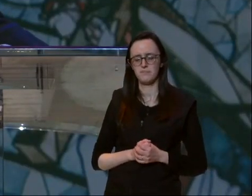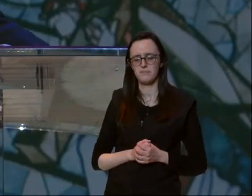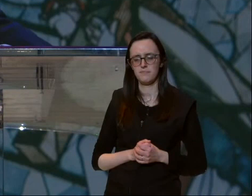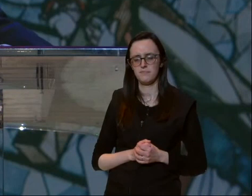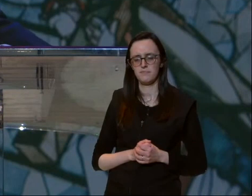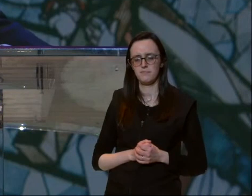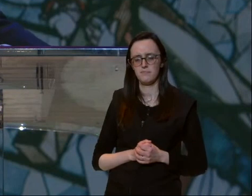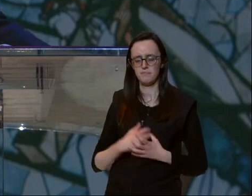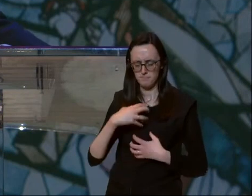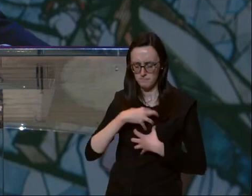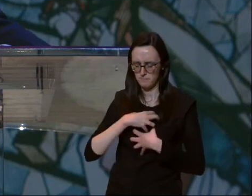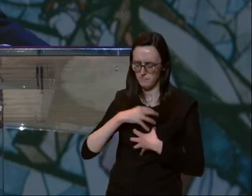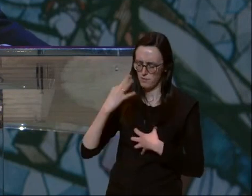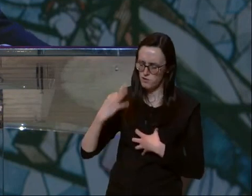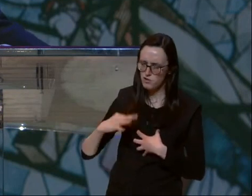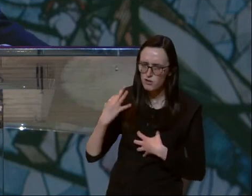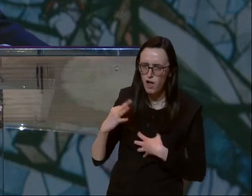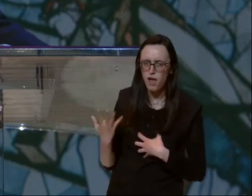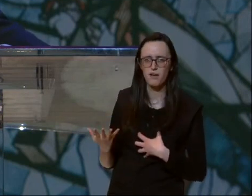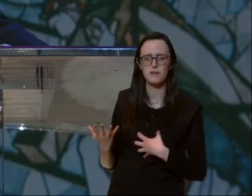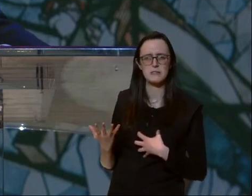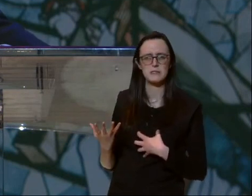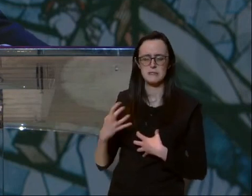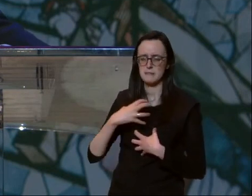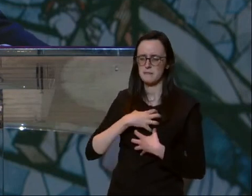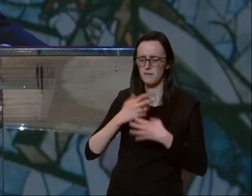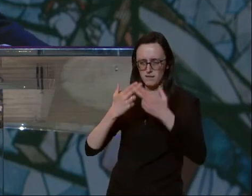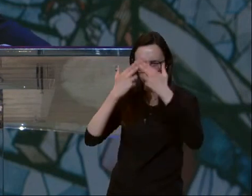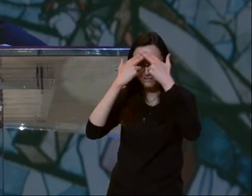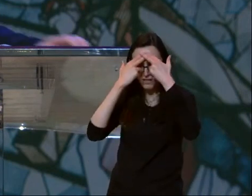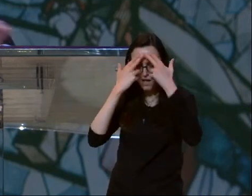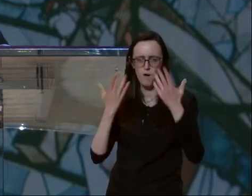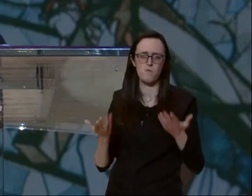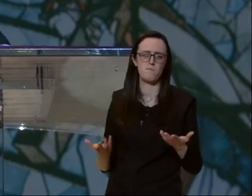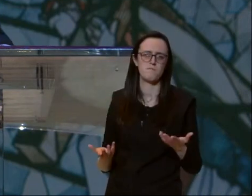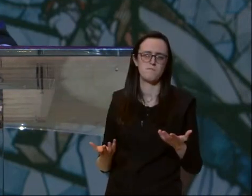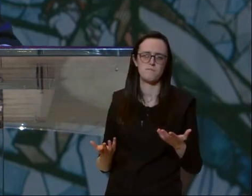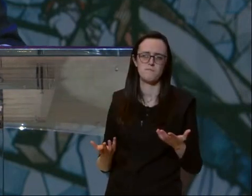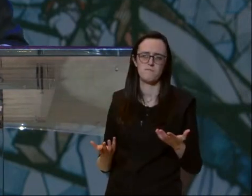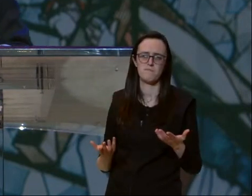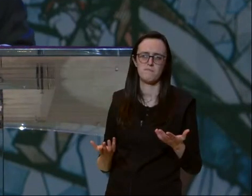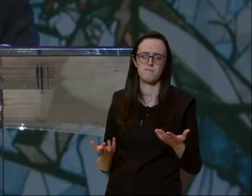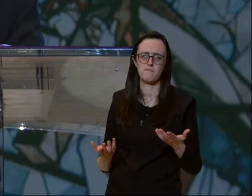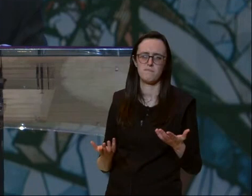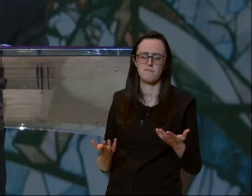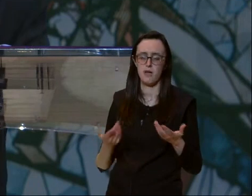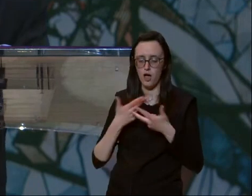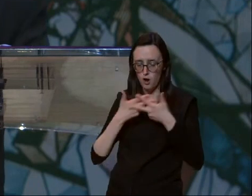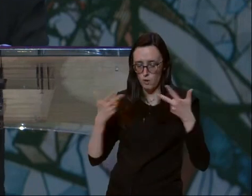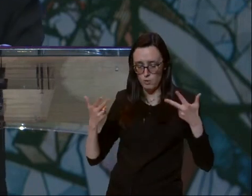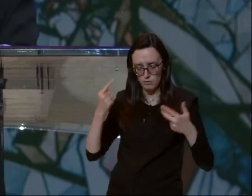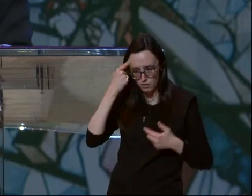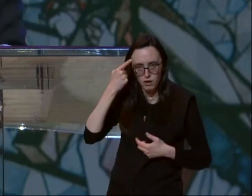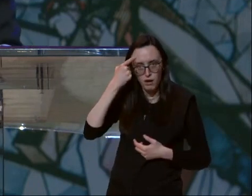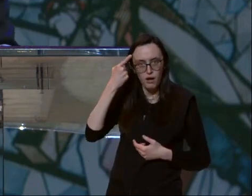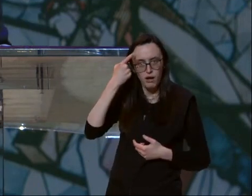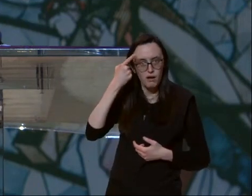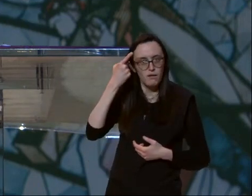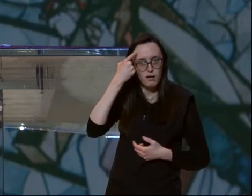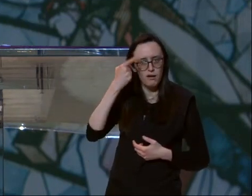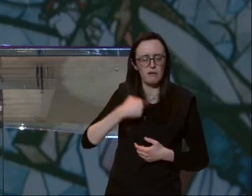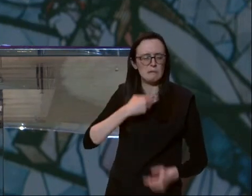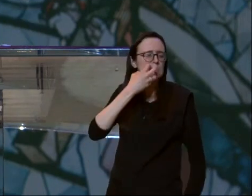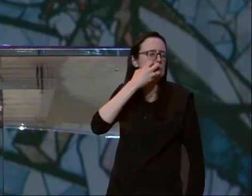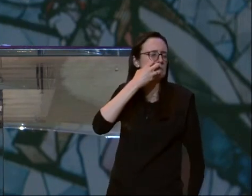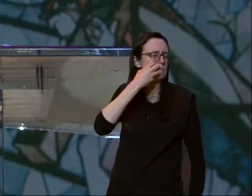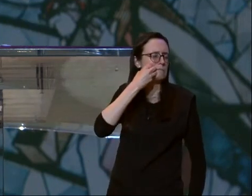Com as minhas dores, com os meus traumas, meus complexos,